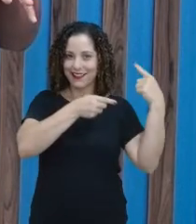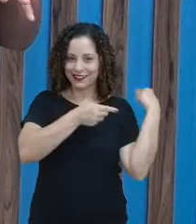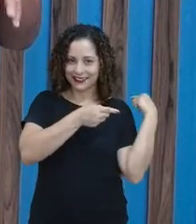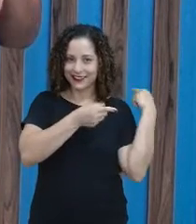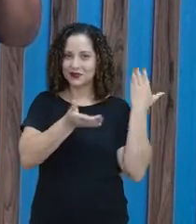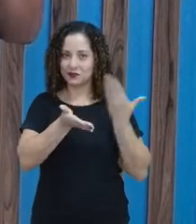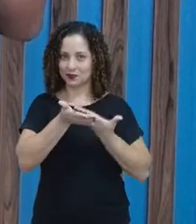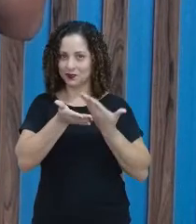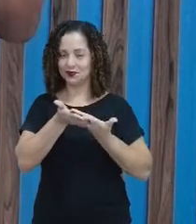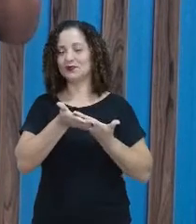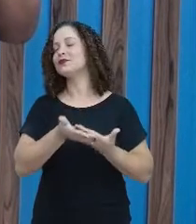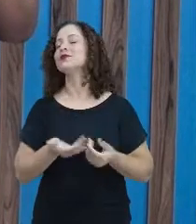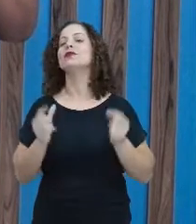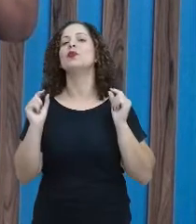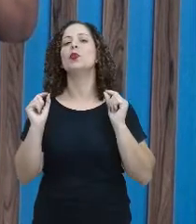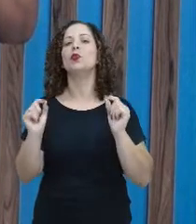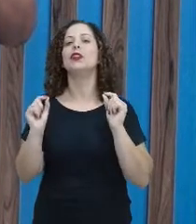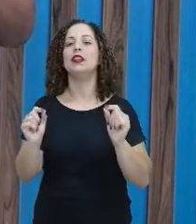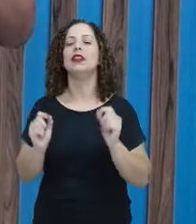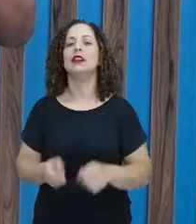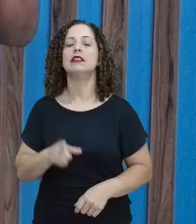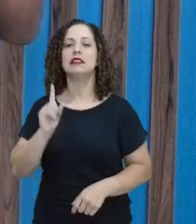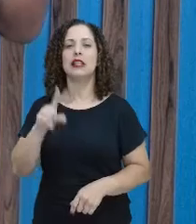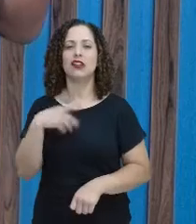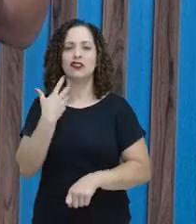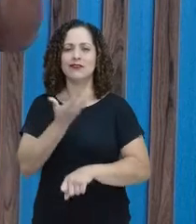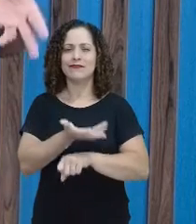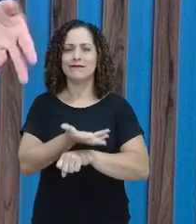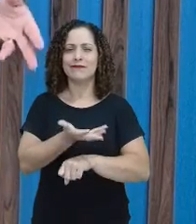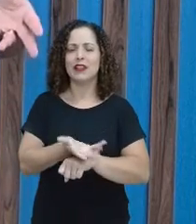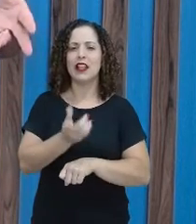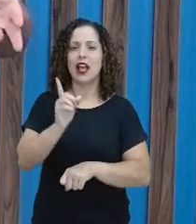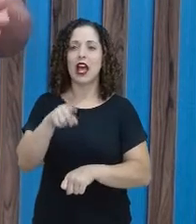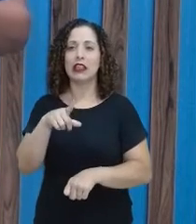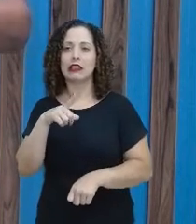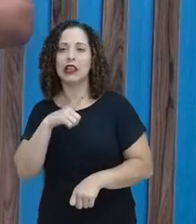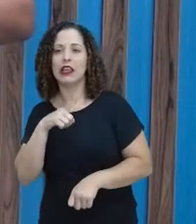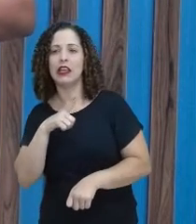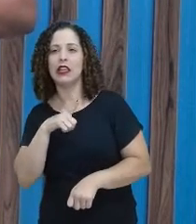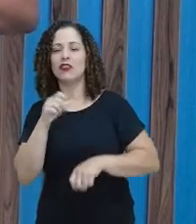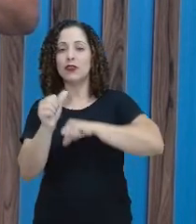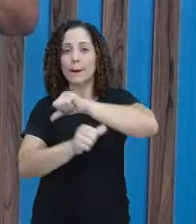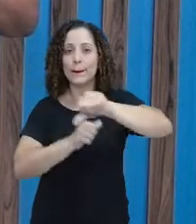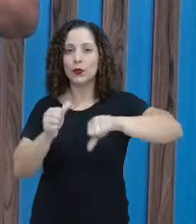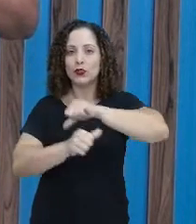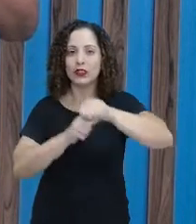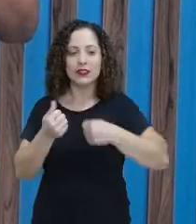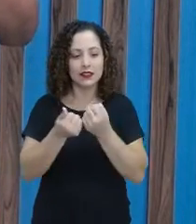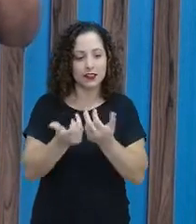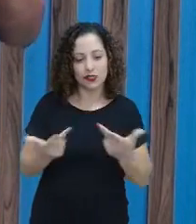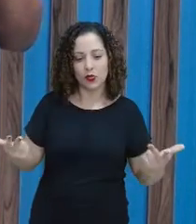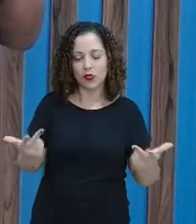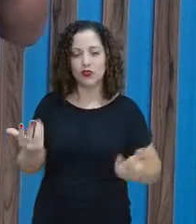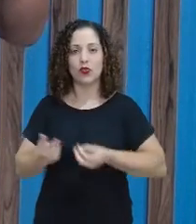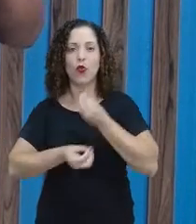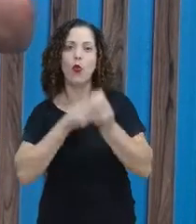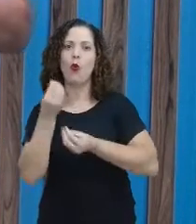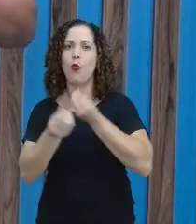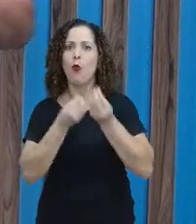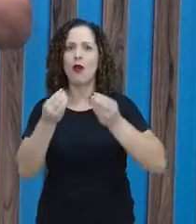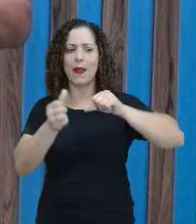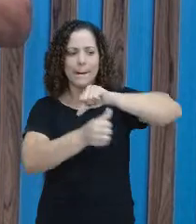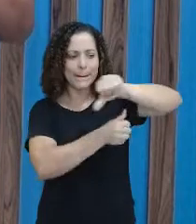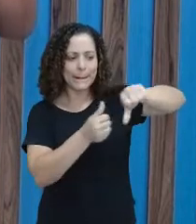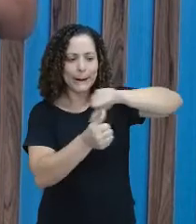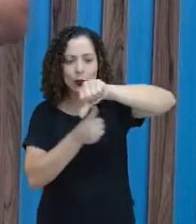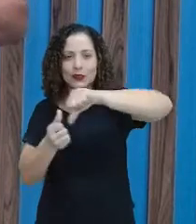algum tempo, que são as matérias, modificações dessas matérias, de que forma elas se